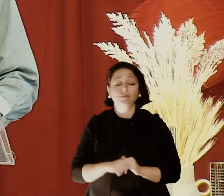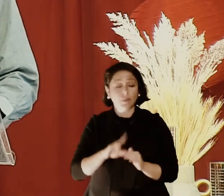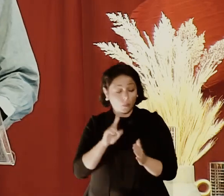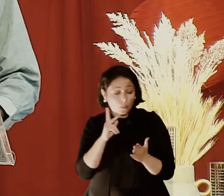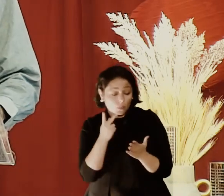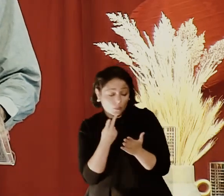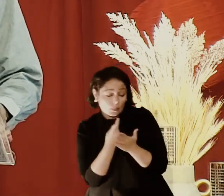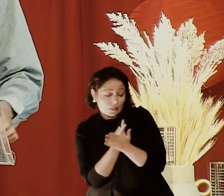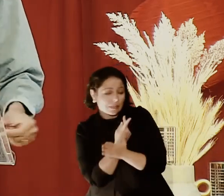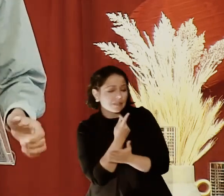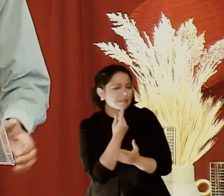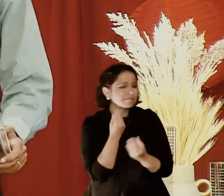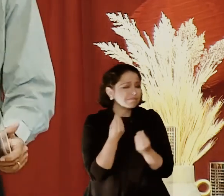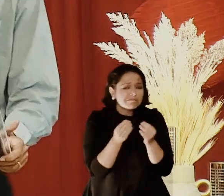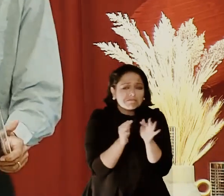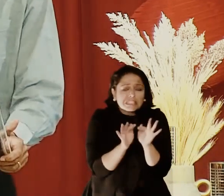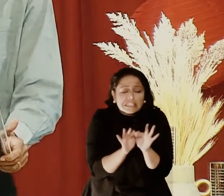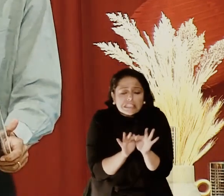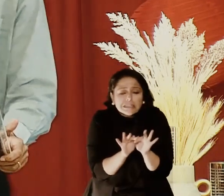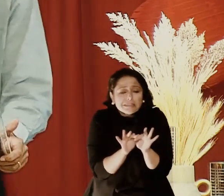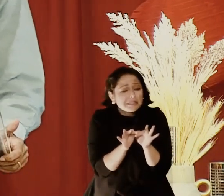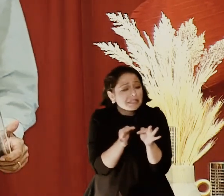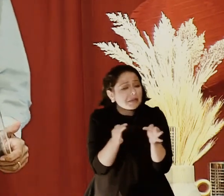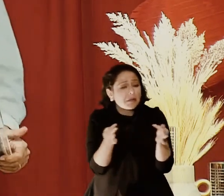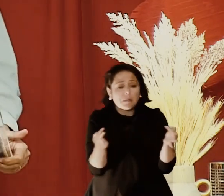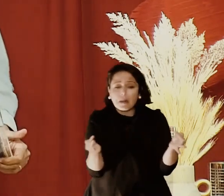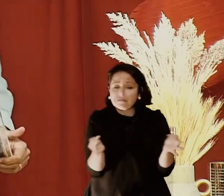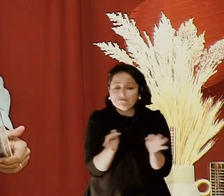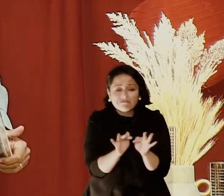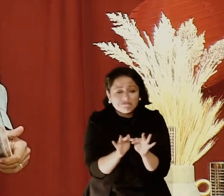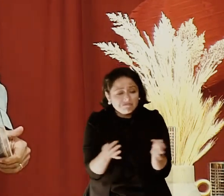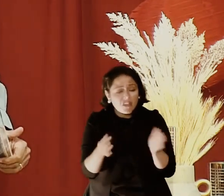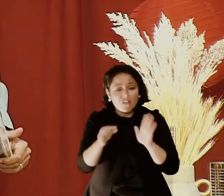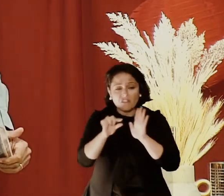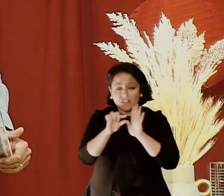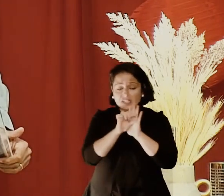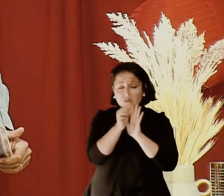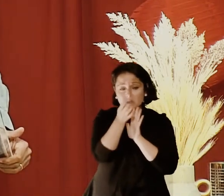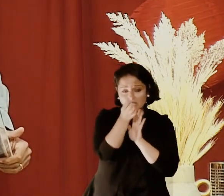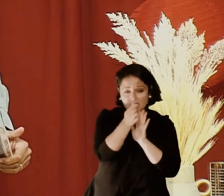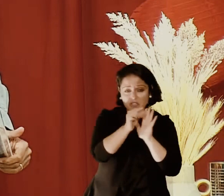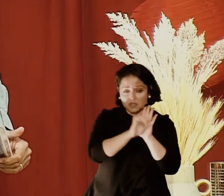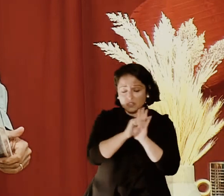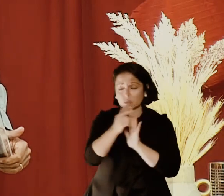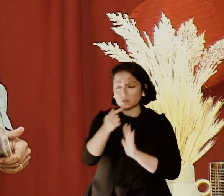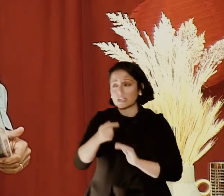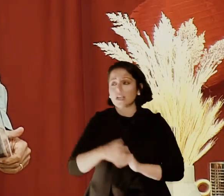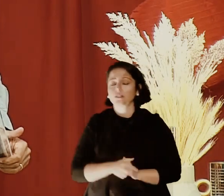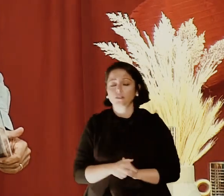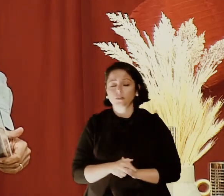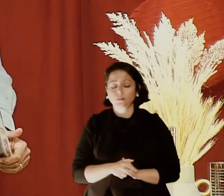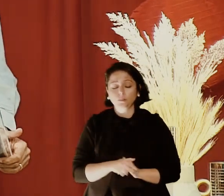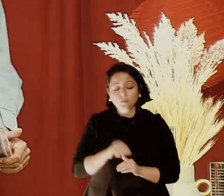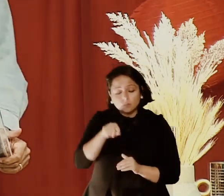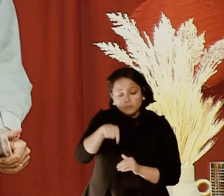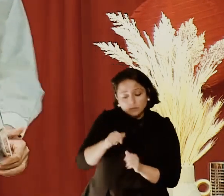acontece de uma forma tão humilde. Veja os versos 6 e 7. Estando eles